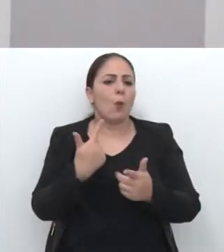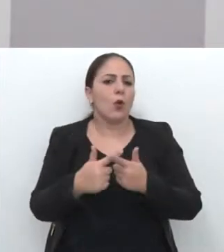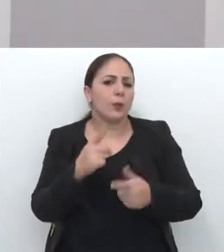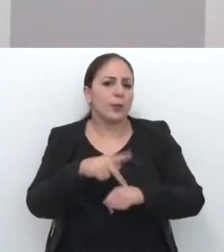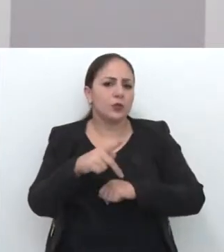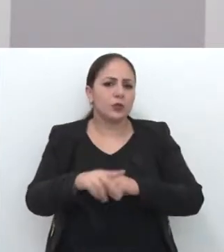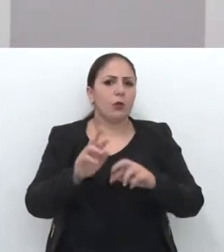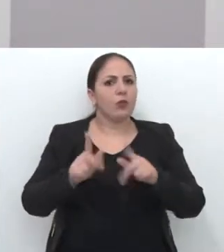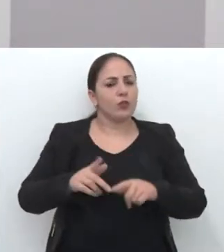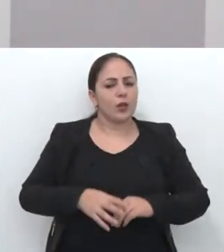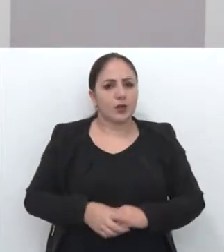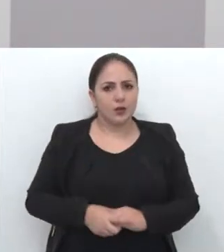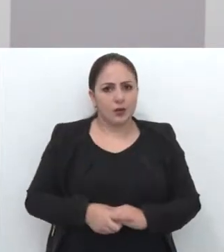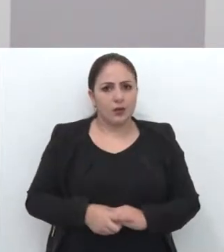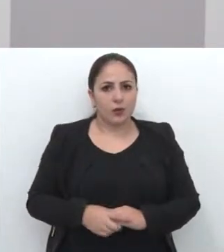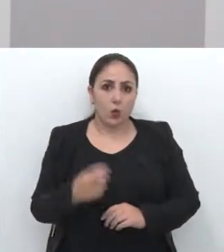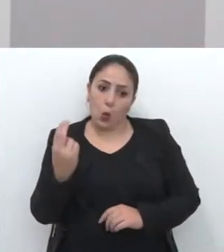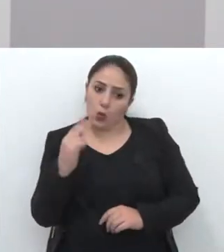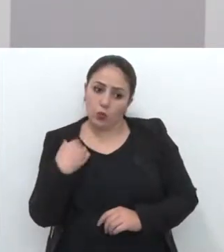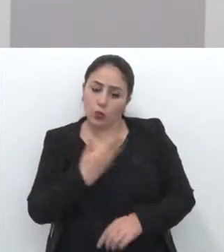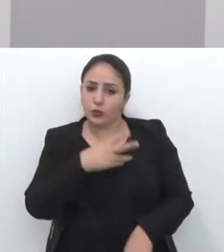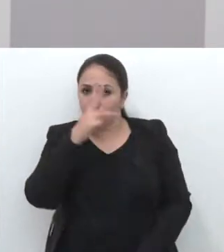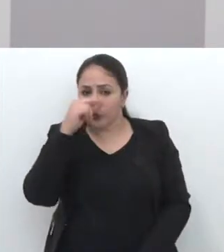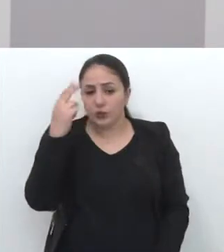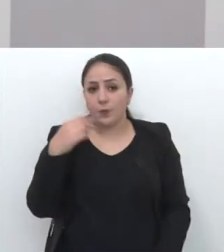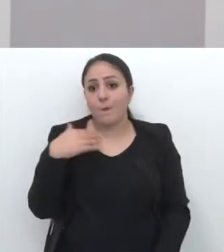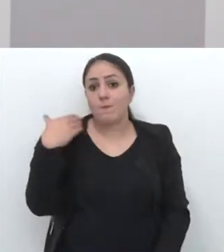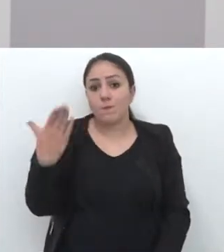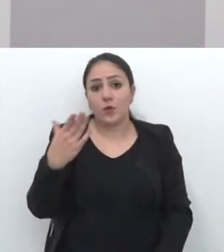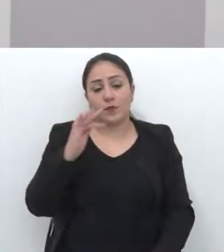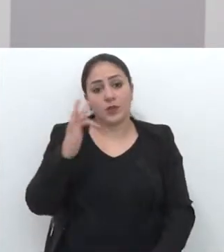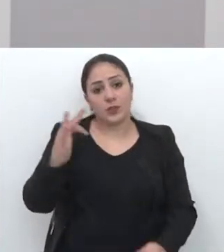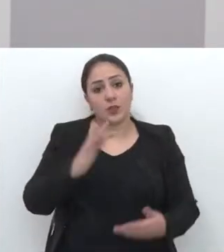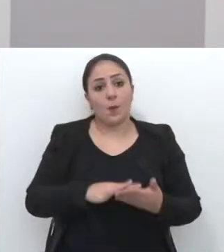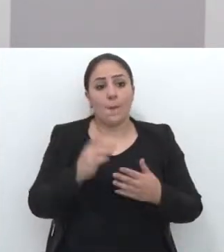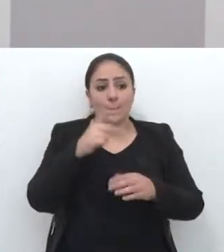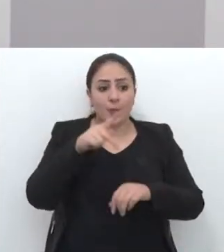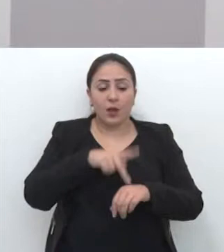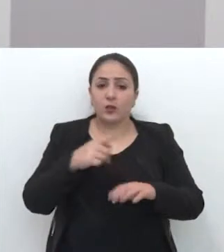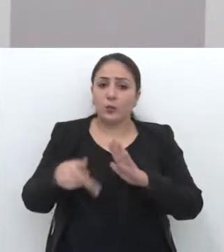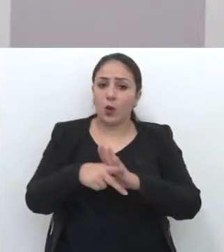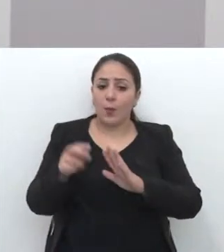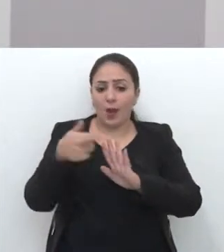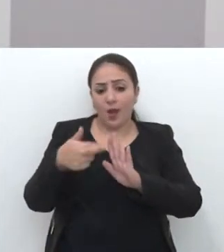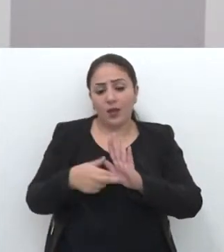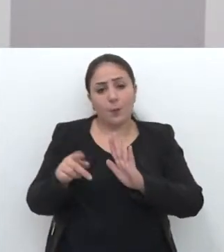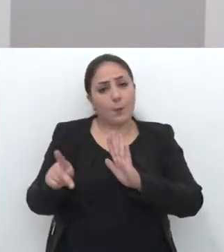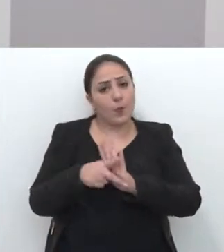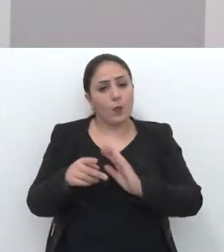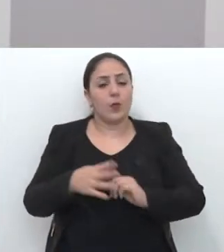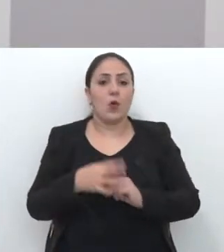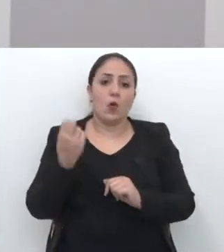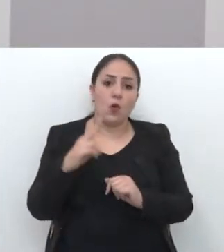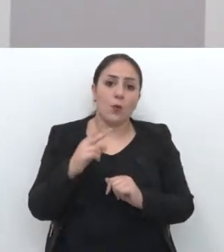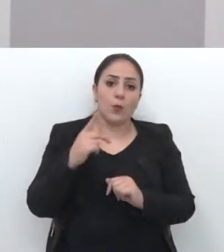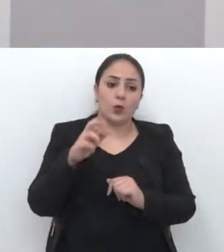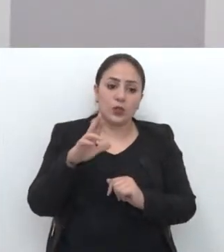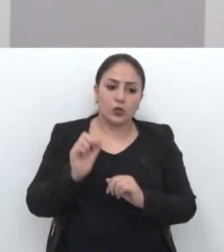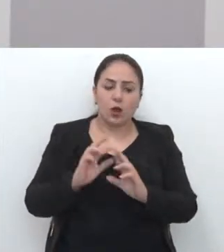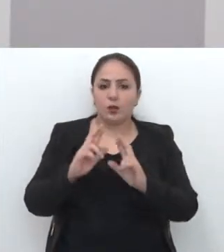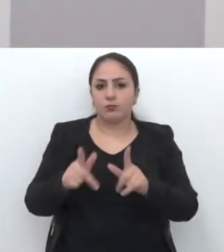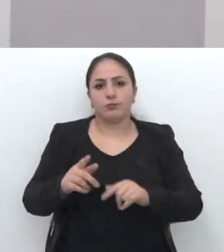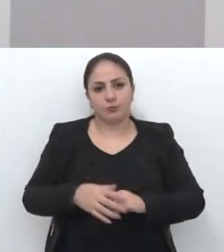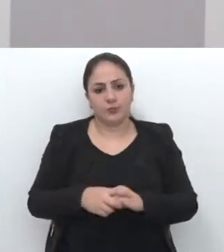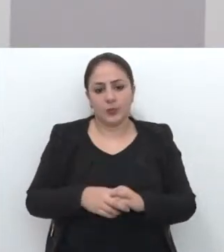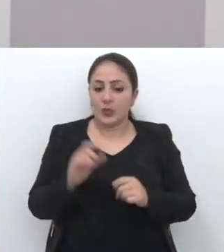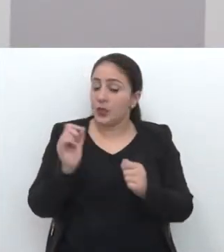escolas, por que Passo Fundo seria a exceção dessa regra? Ou o nosso município está fora da federação e é um país próprio, com regras próprias, o que não me parece o caso, ou a Procuradoria